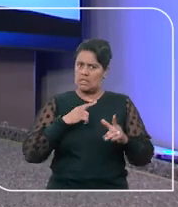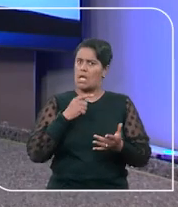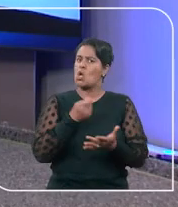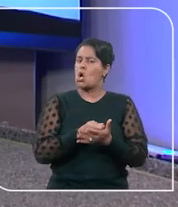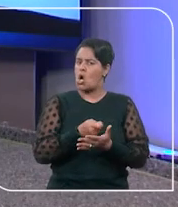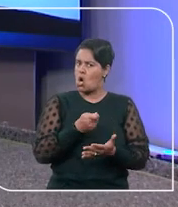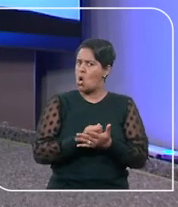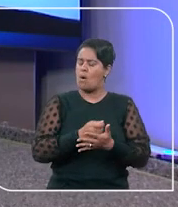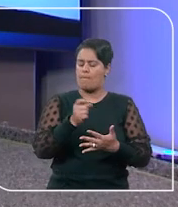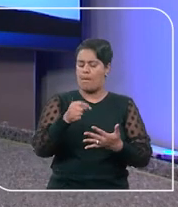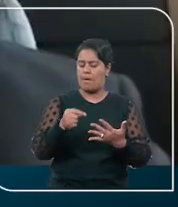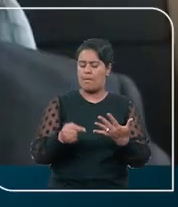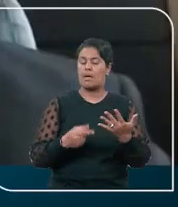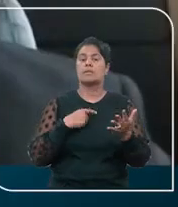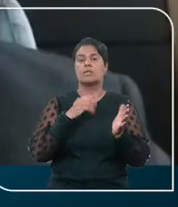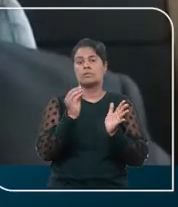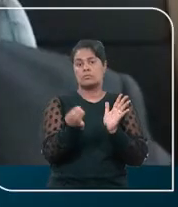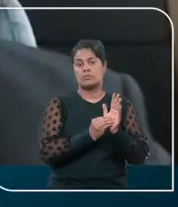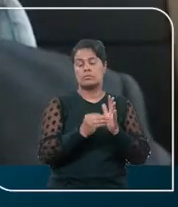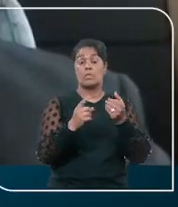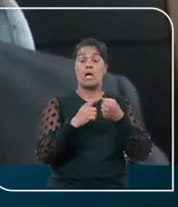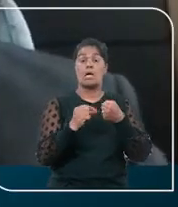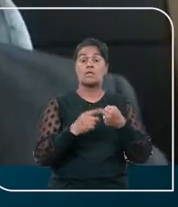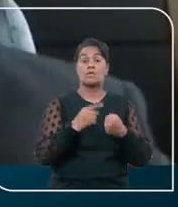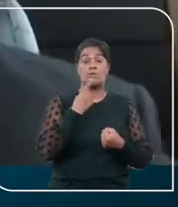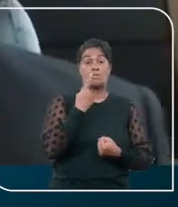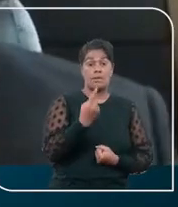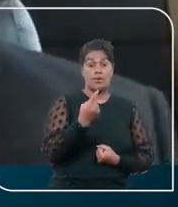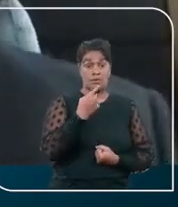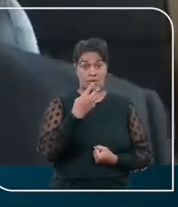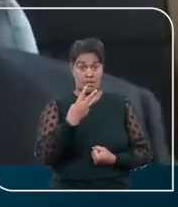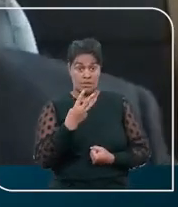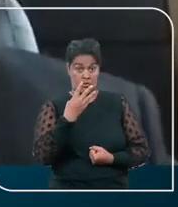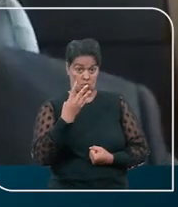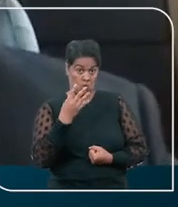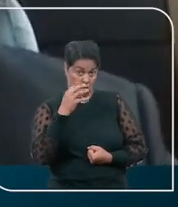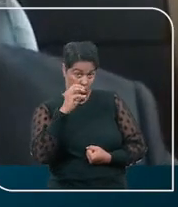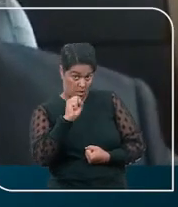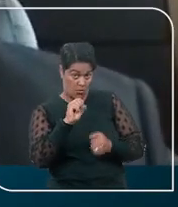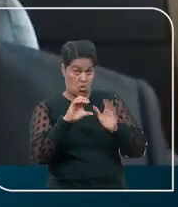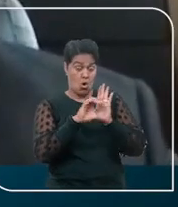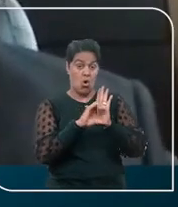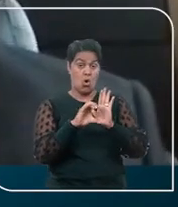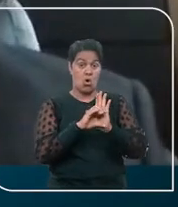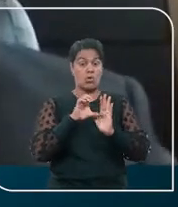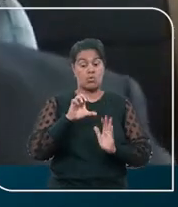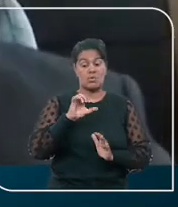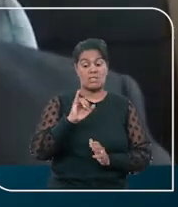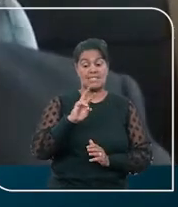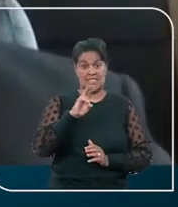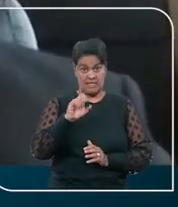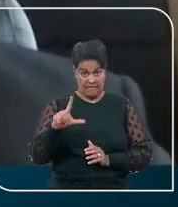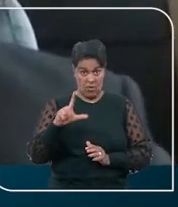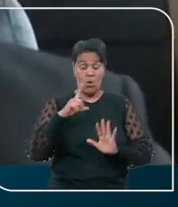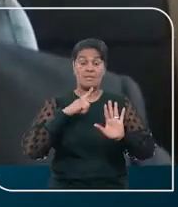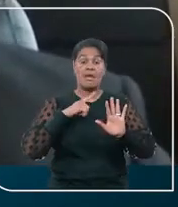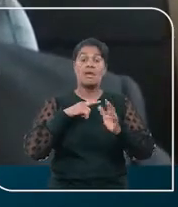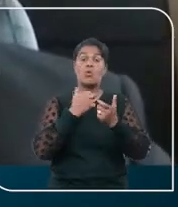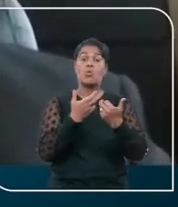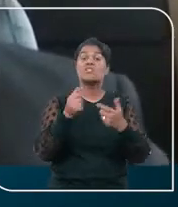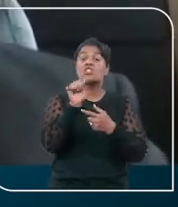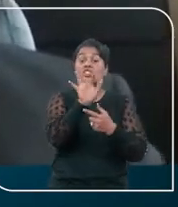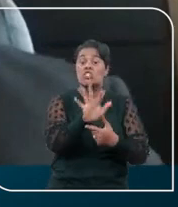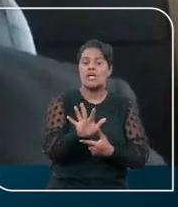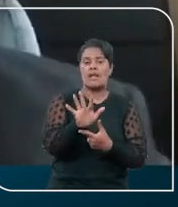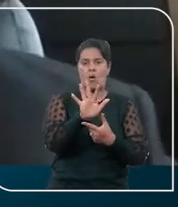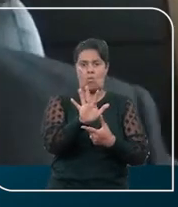ali no artigo 1348 do Código Civil, que são obrigações gerais. A par das obrigações gerais previstas no